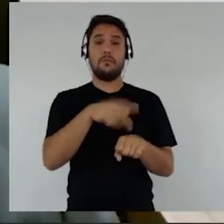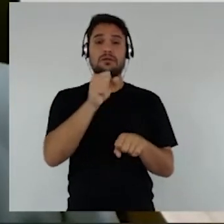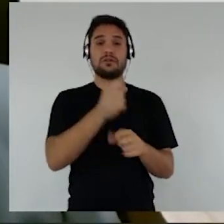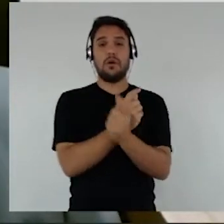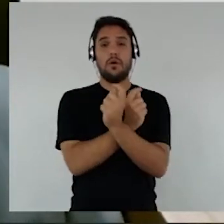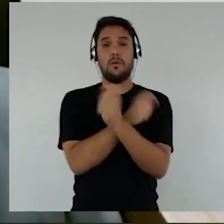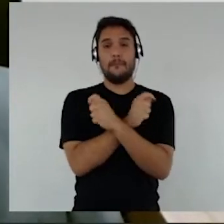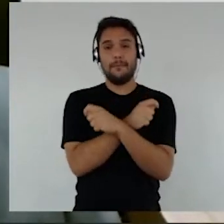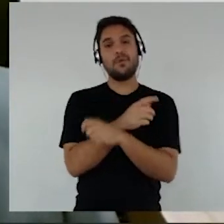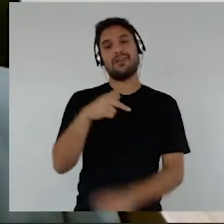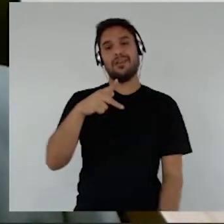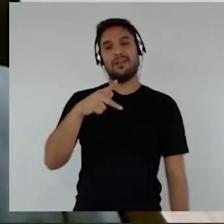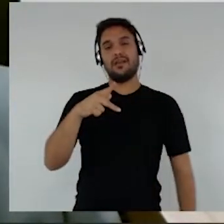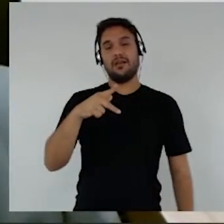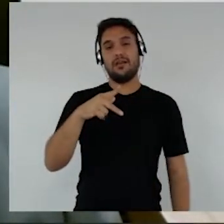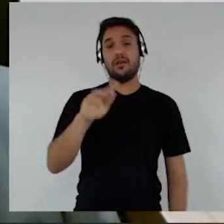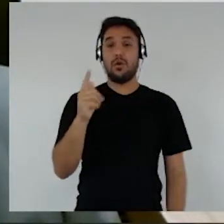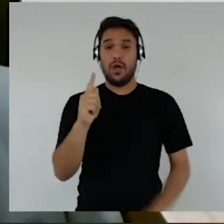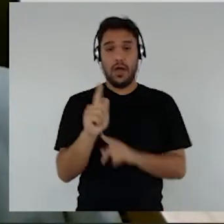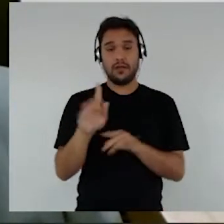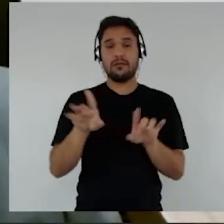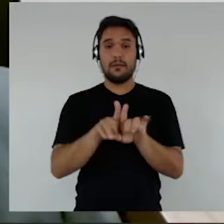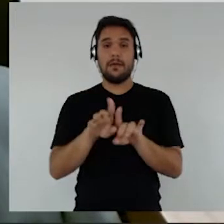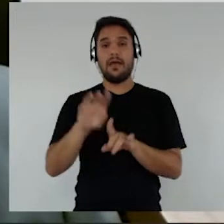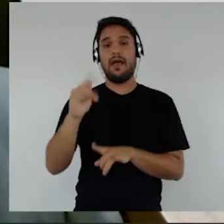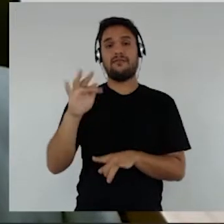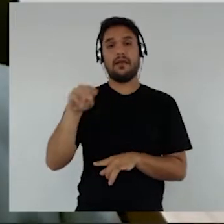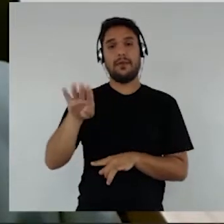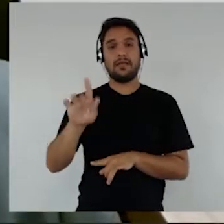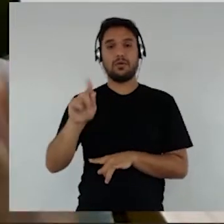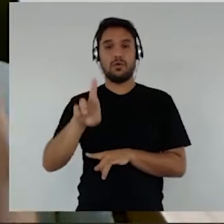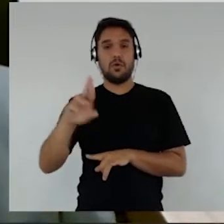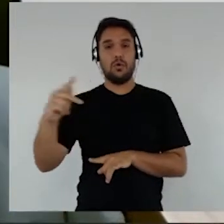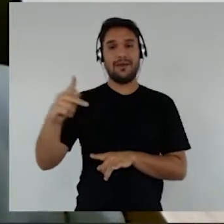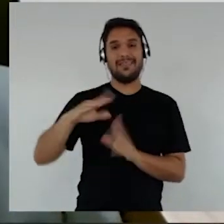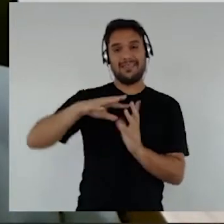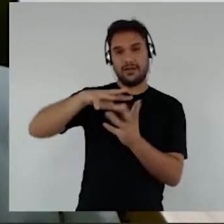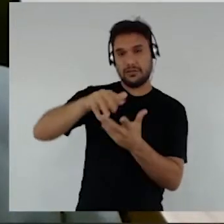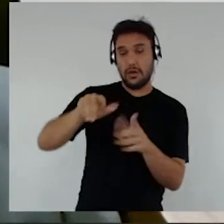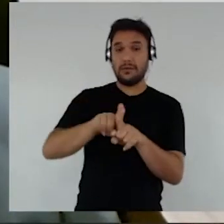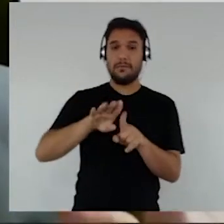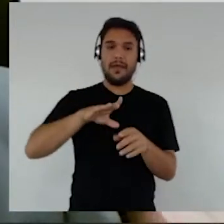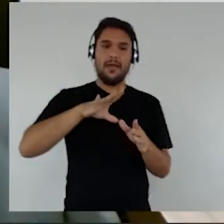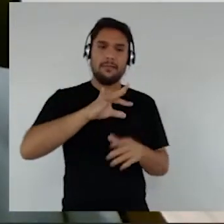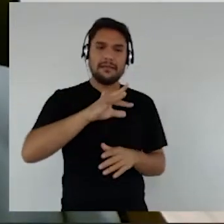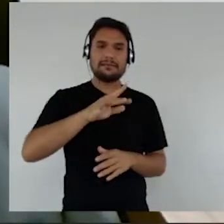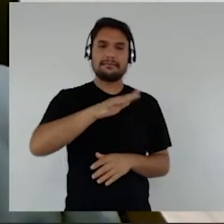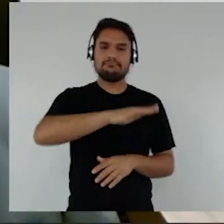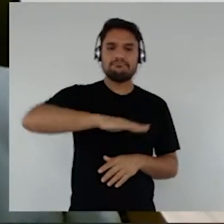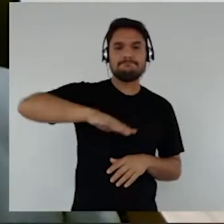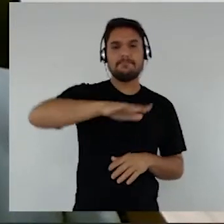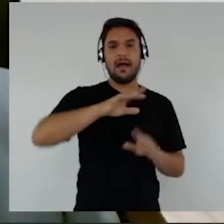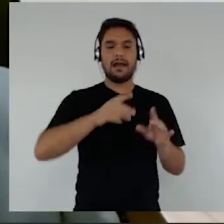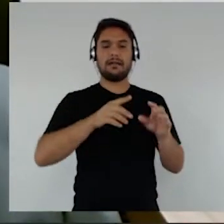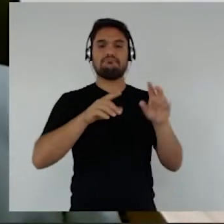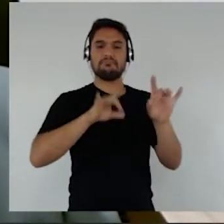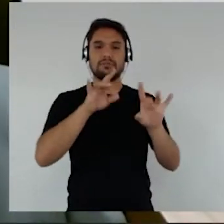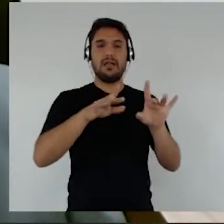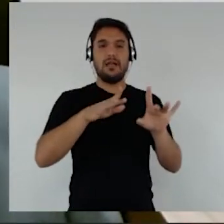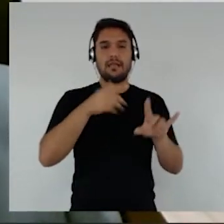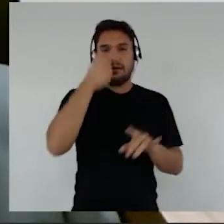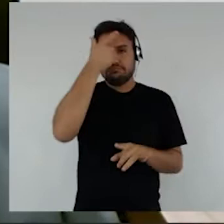Goiás, certificado pelo FM Group International, especialista na ciência da leitura da face humana